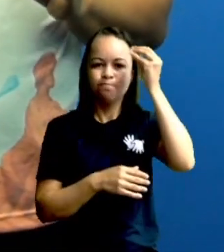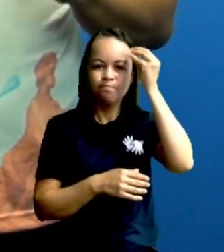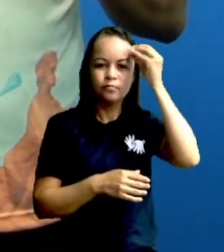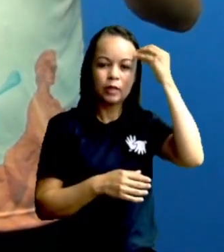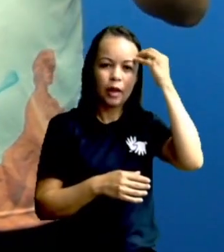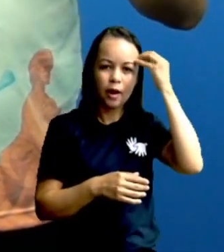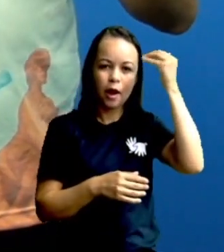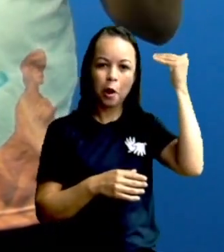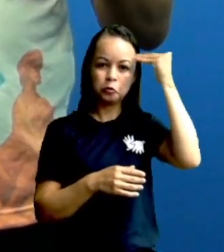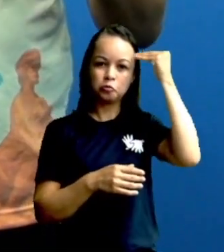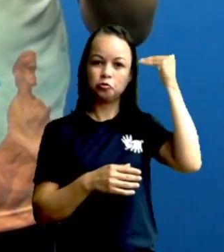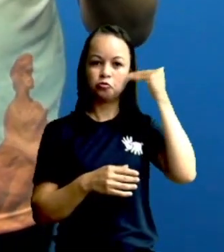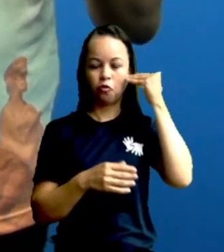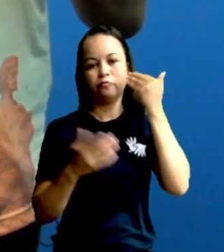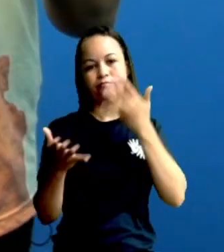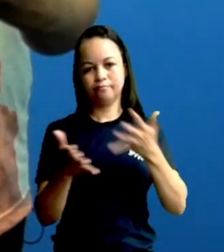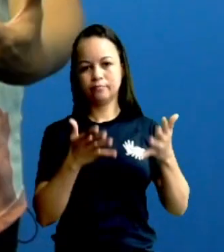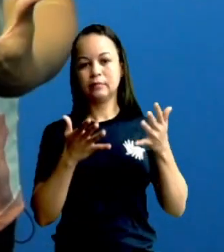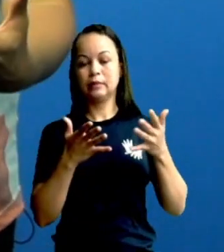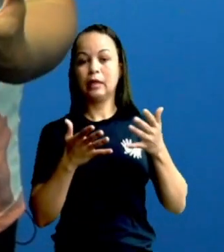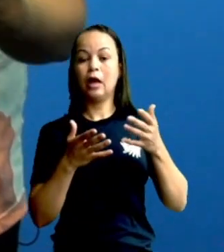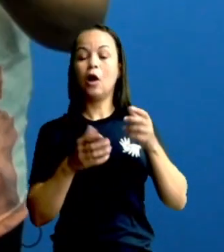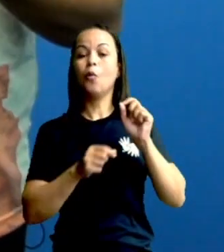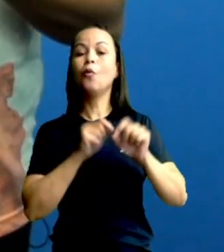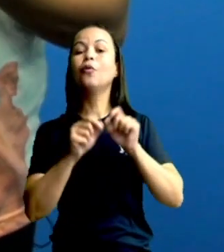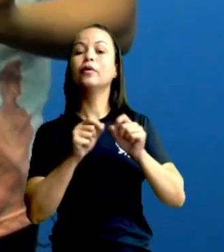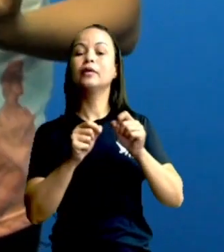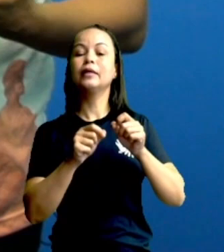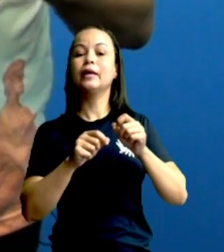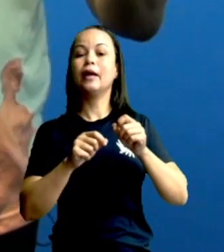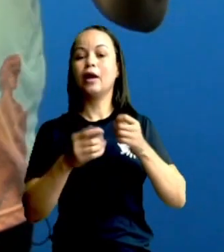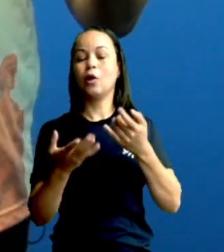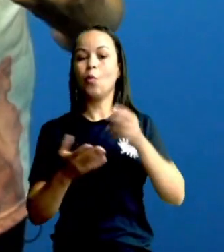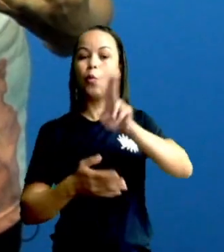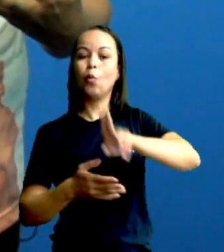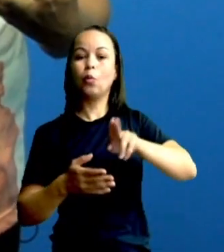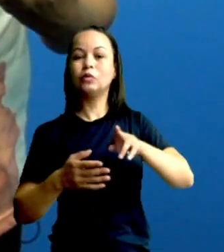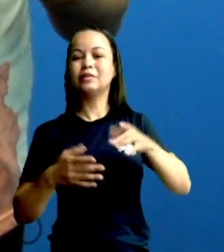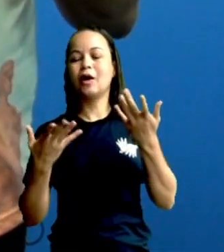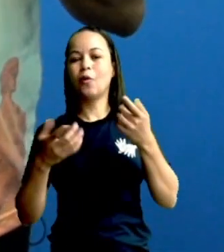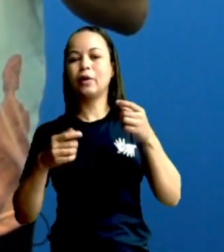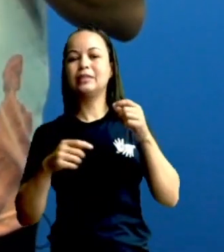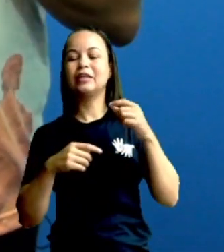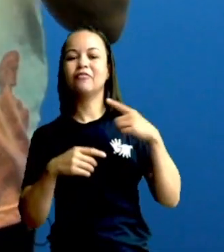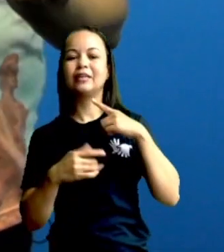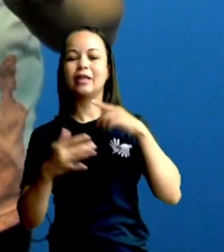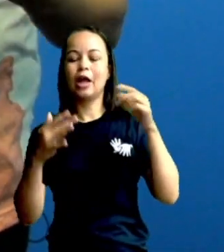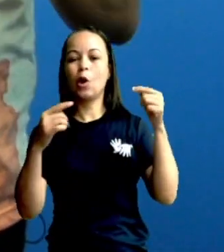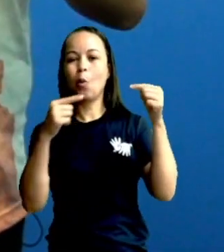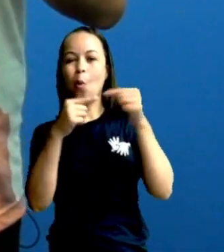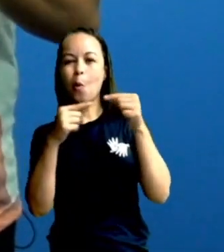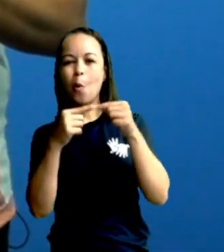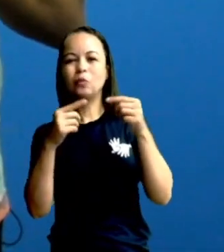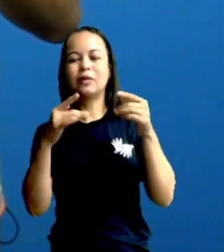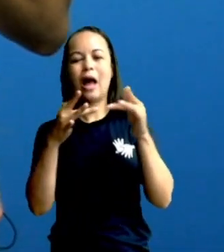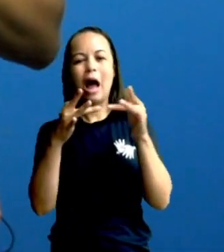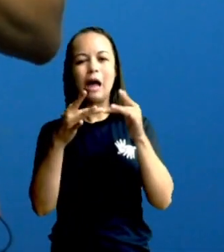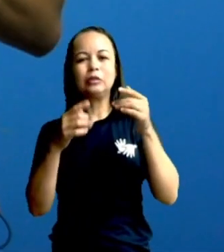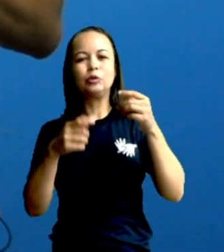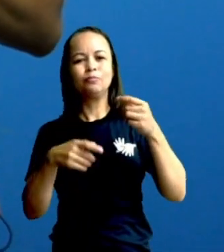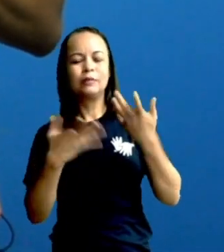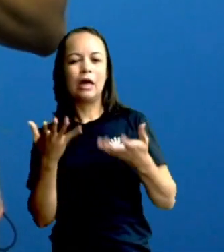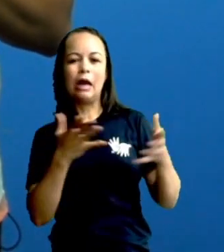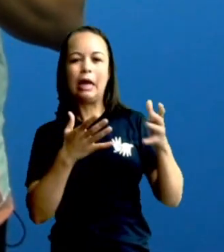é o não uso de preservativo na hora que vai ter contatos íntimos. E isso